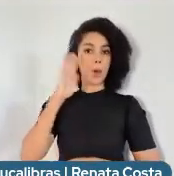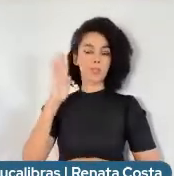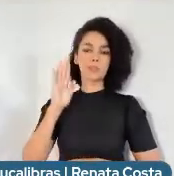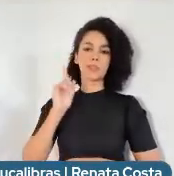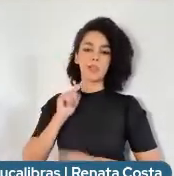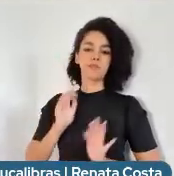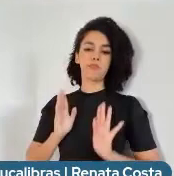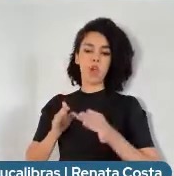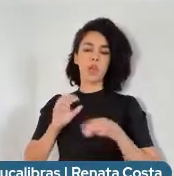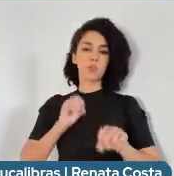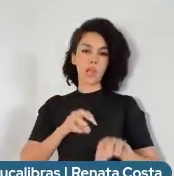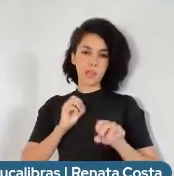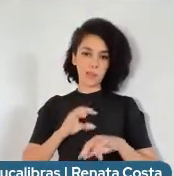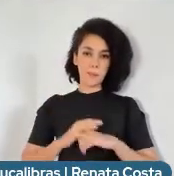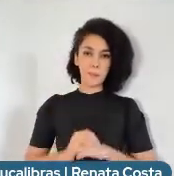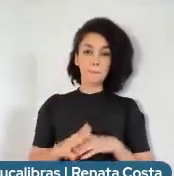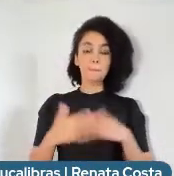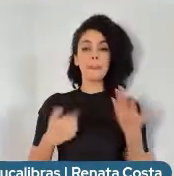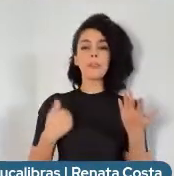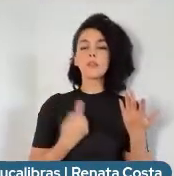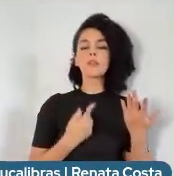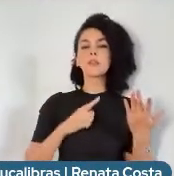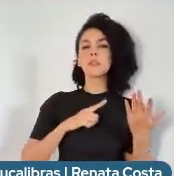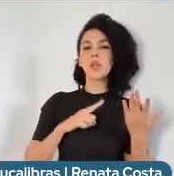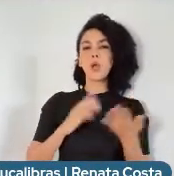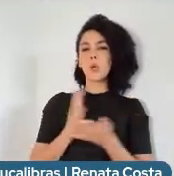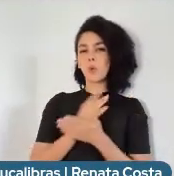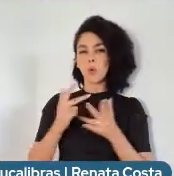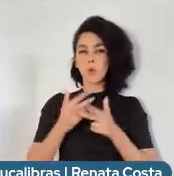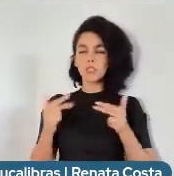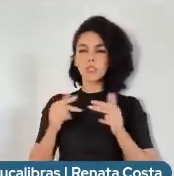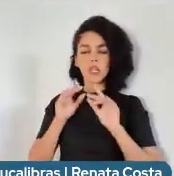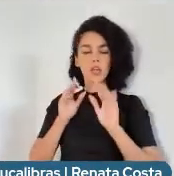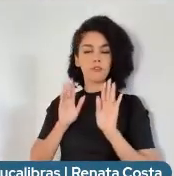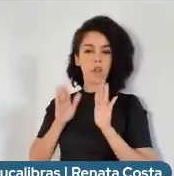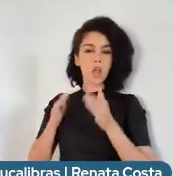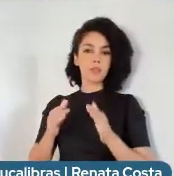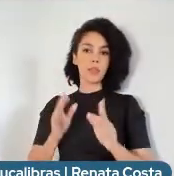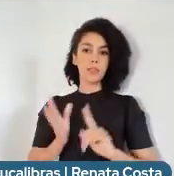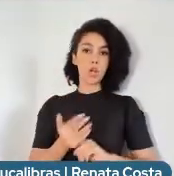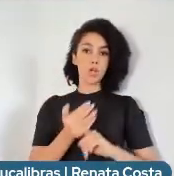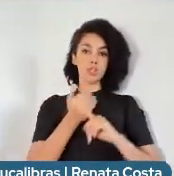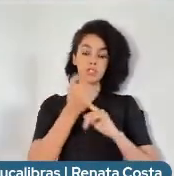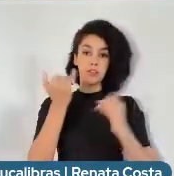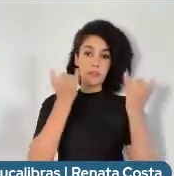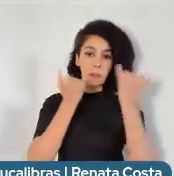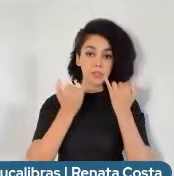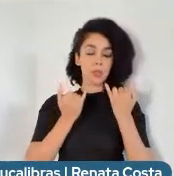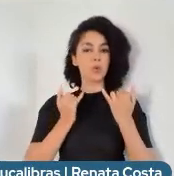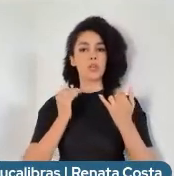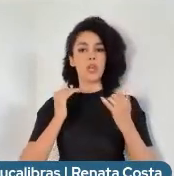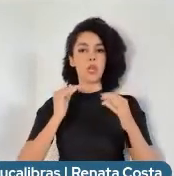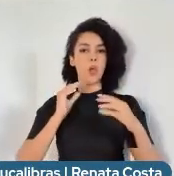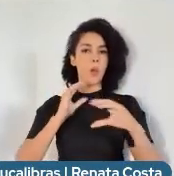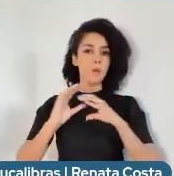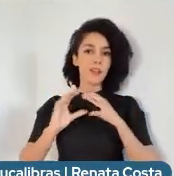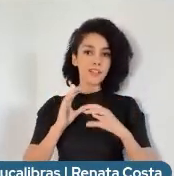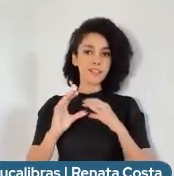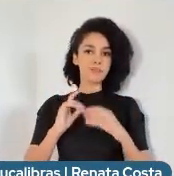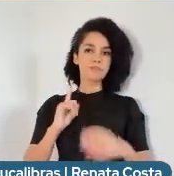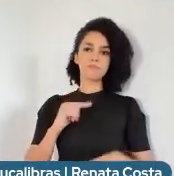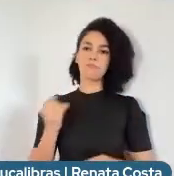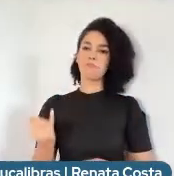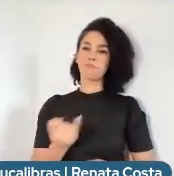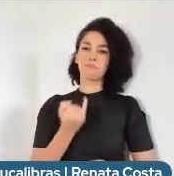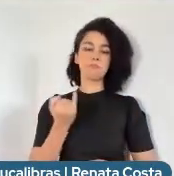E quando a gente pega questões específicas relacionadas à tecnologia da informação e da comunicação, seja impressionante a falta